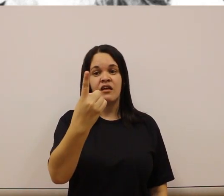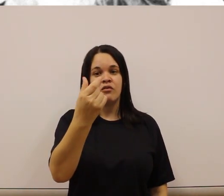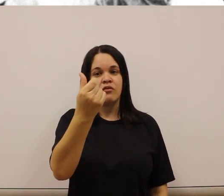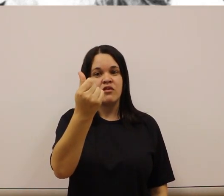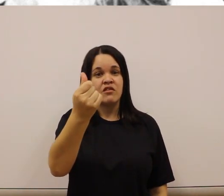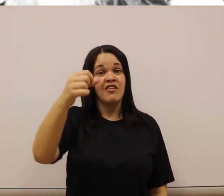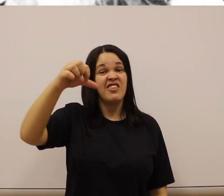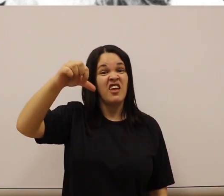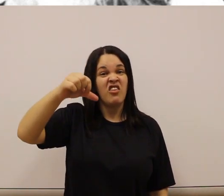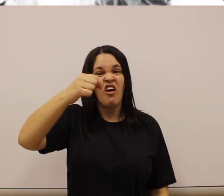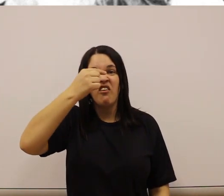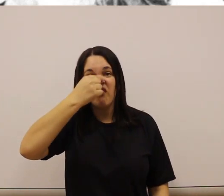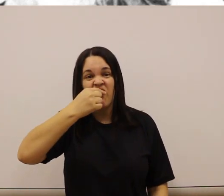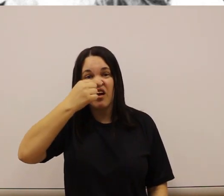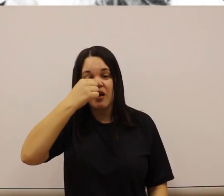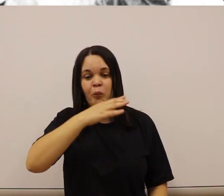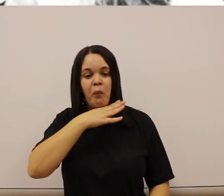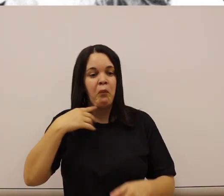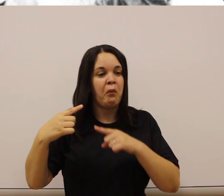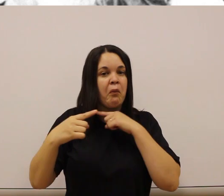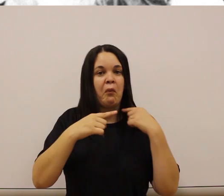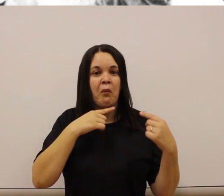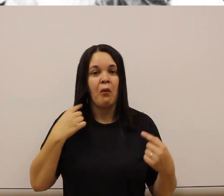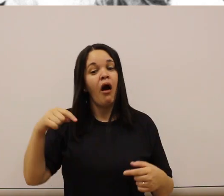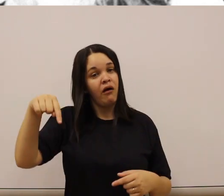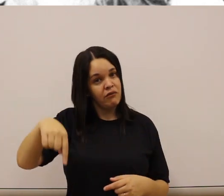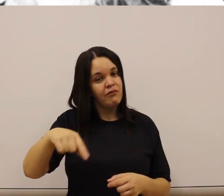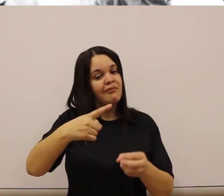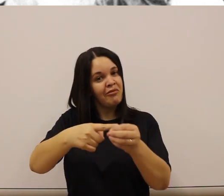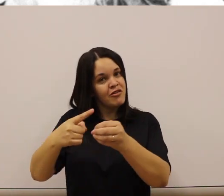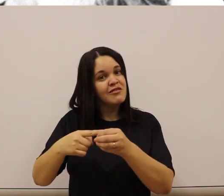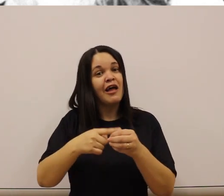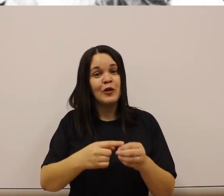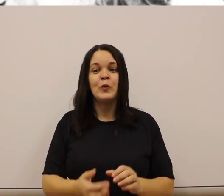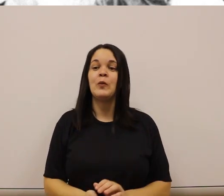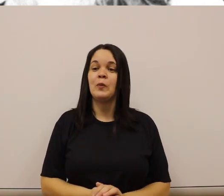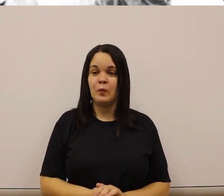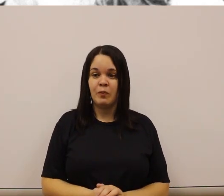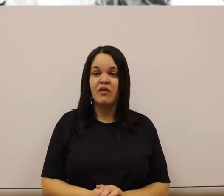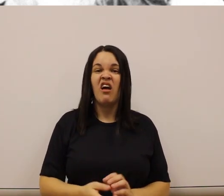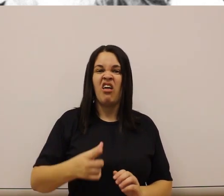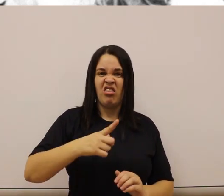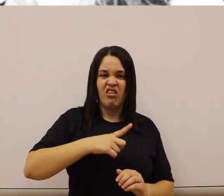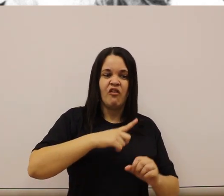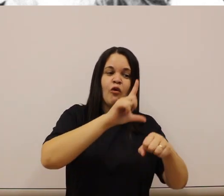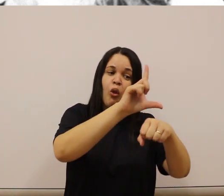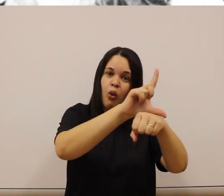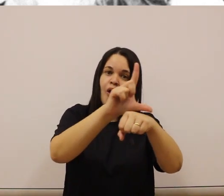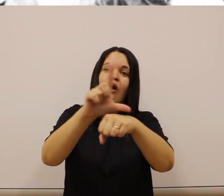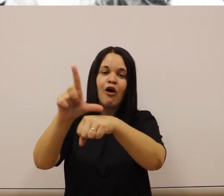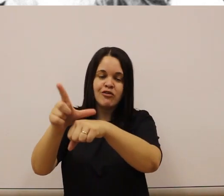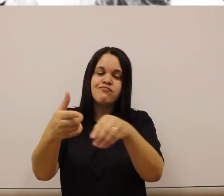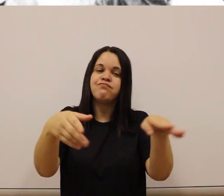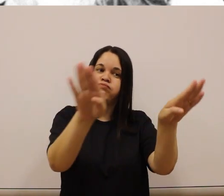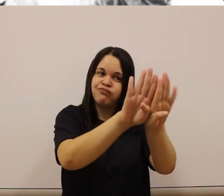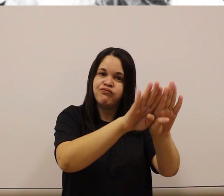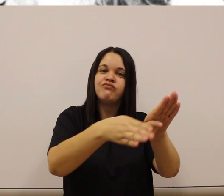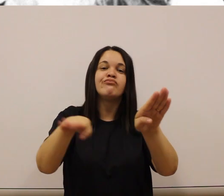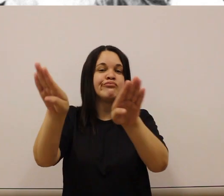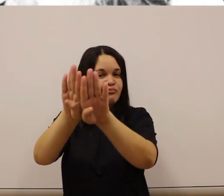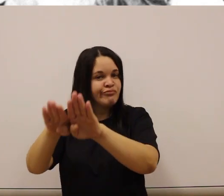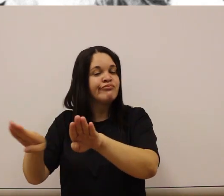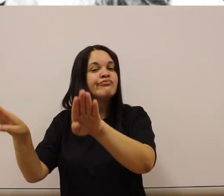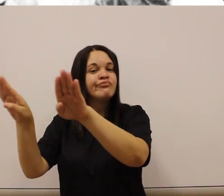169 óbitos de gripe espanhola na cidade. Tá? Teve fechamento do comércio, como estamos